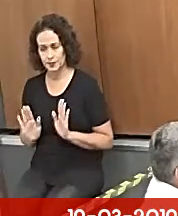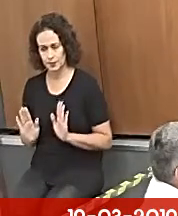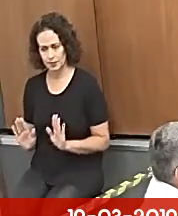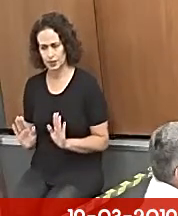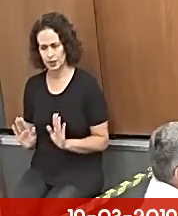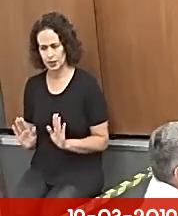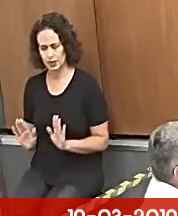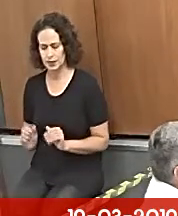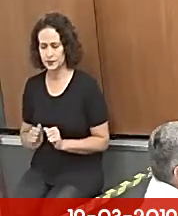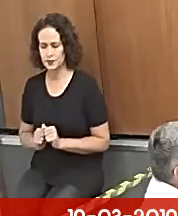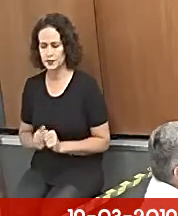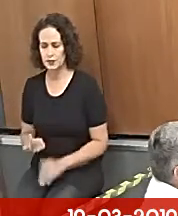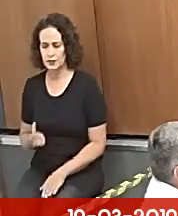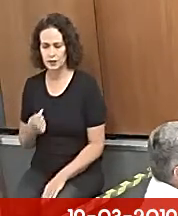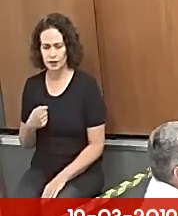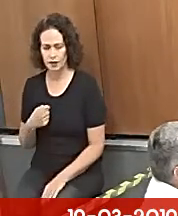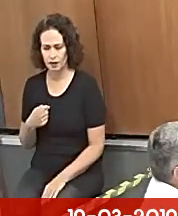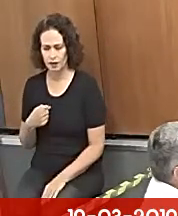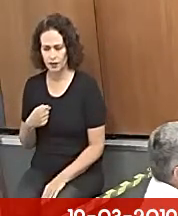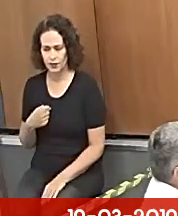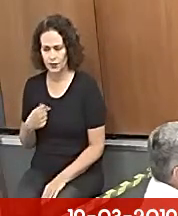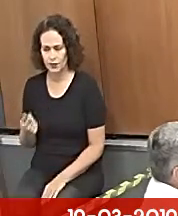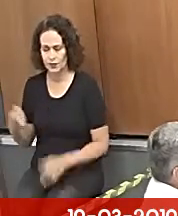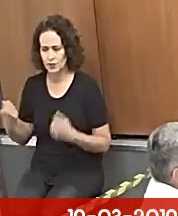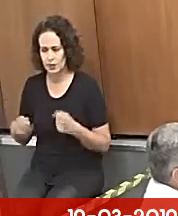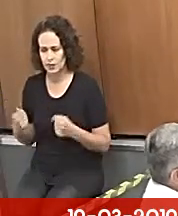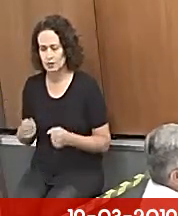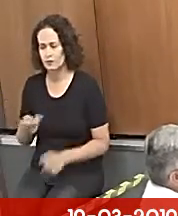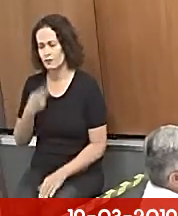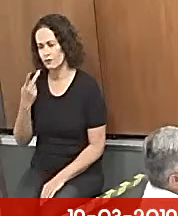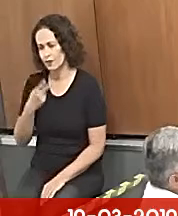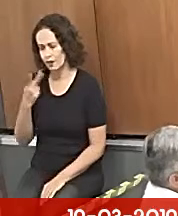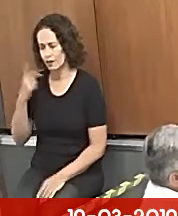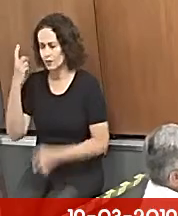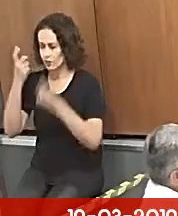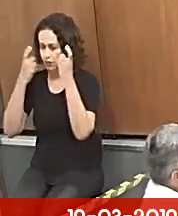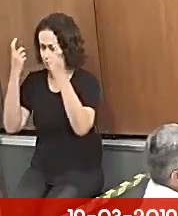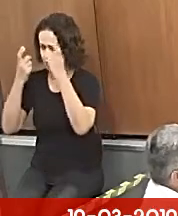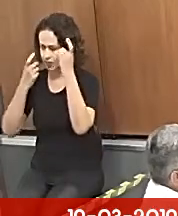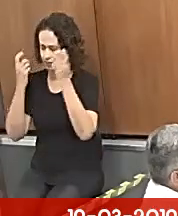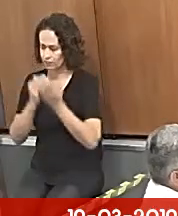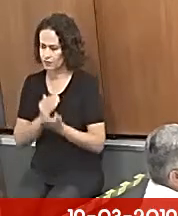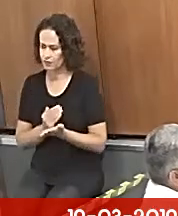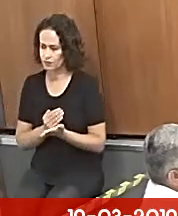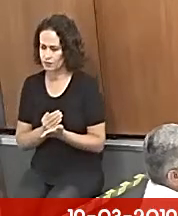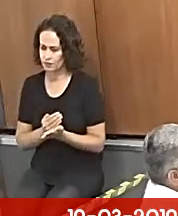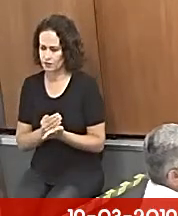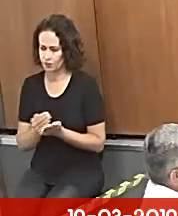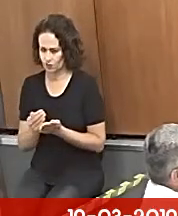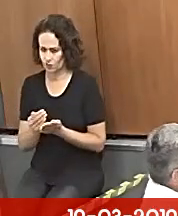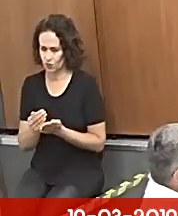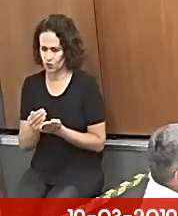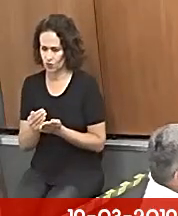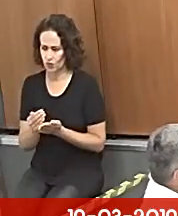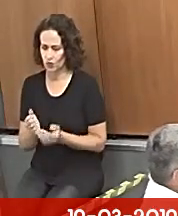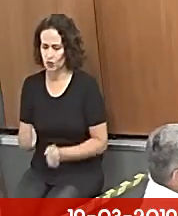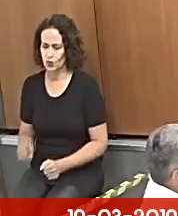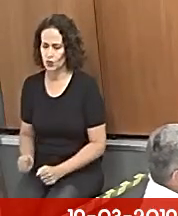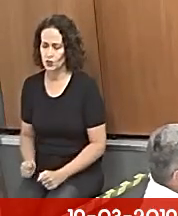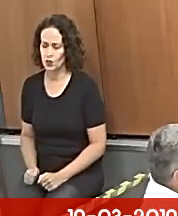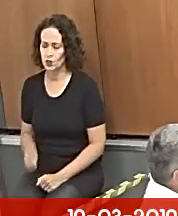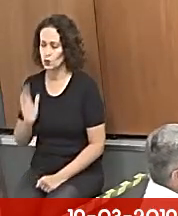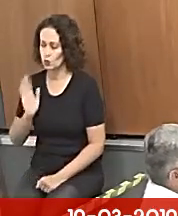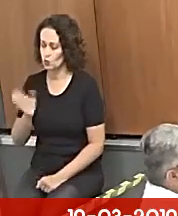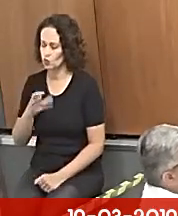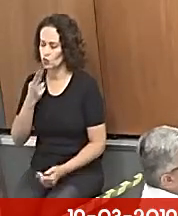seria eu deputado se eu não falasse a preocupação que ela iniciou é eu entreguei carta